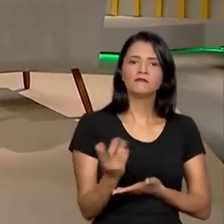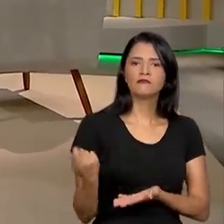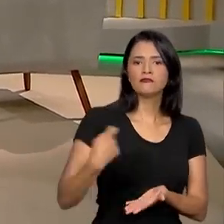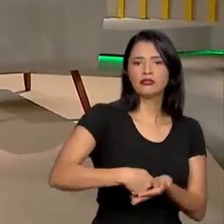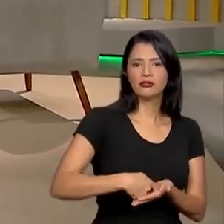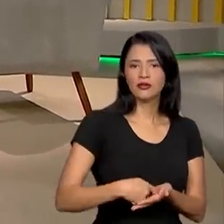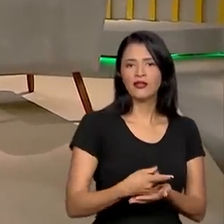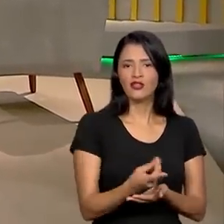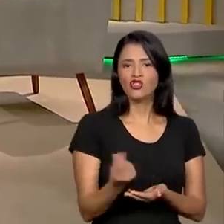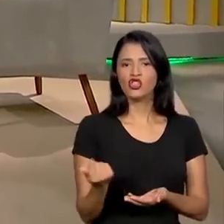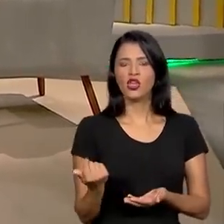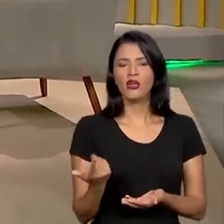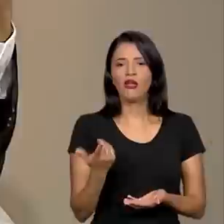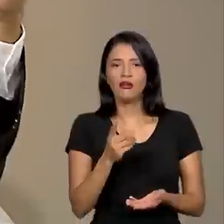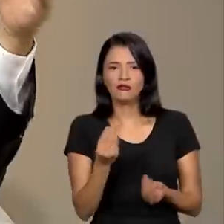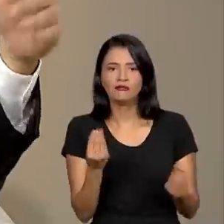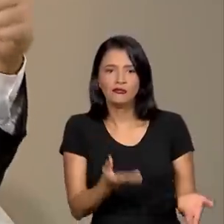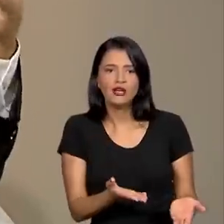deixam bens.